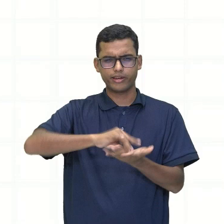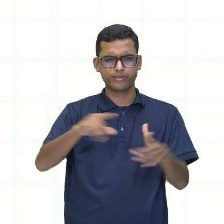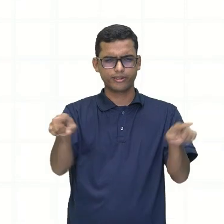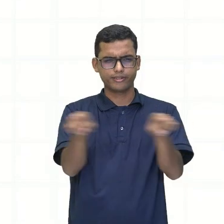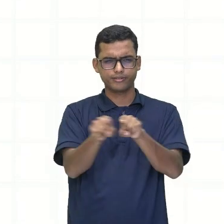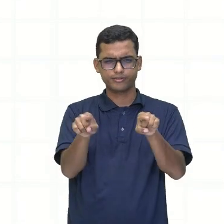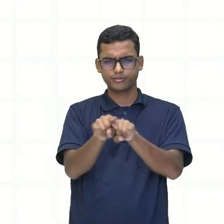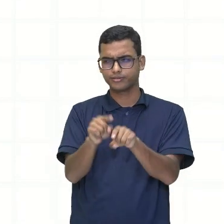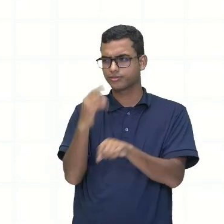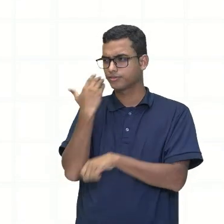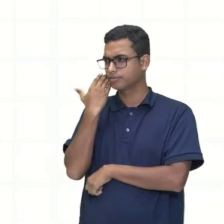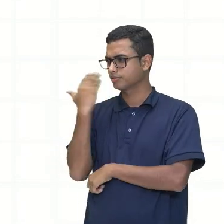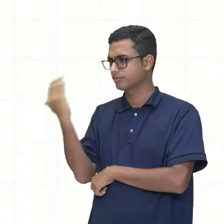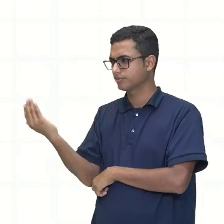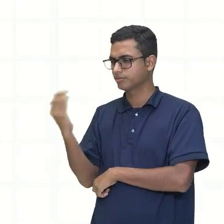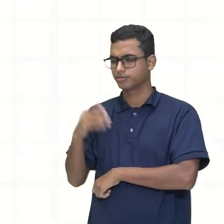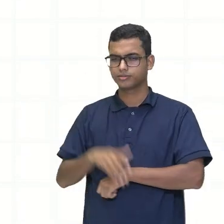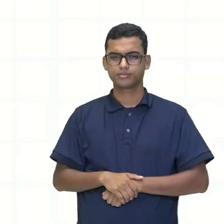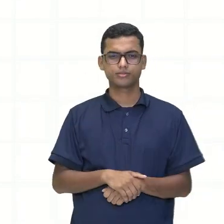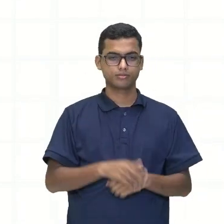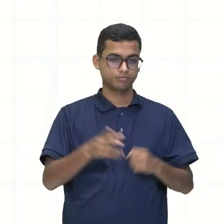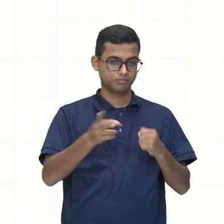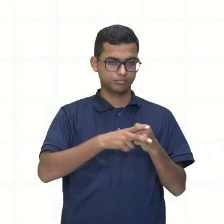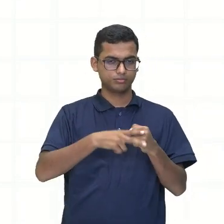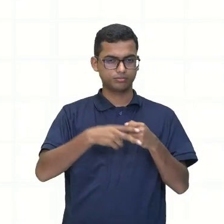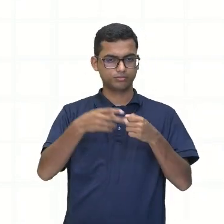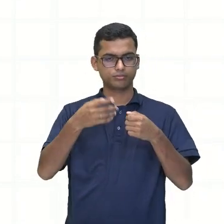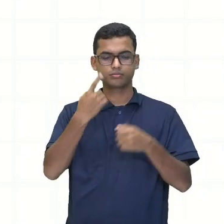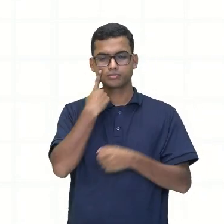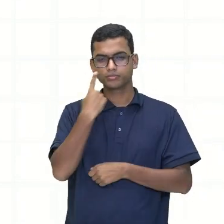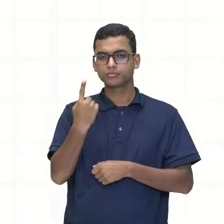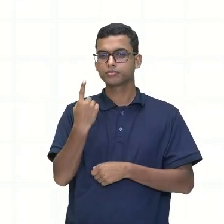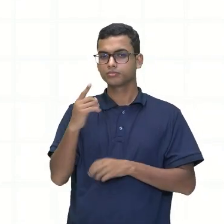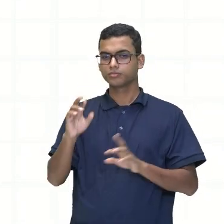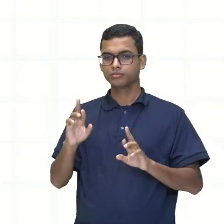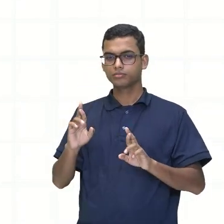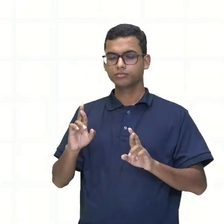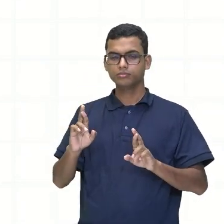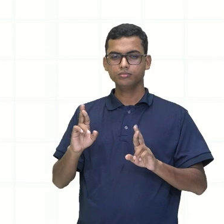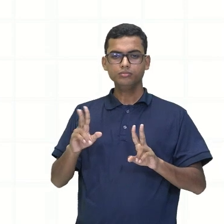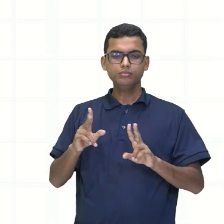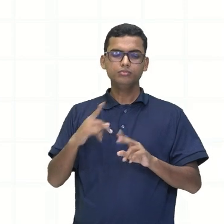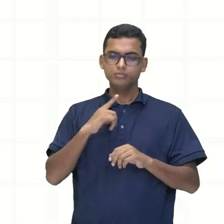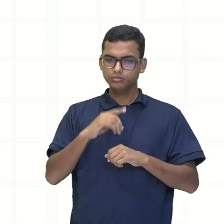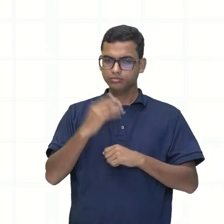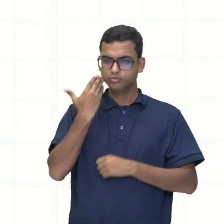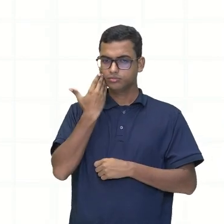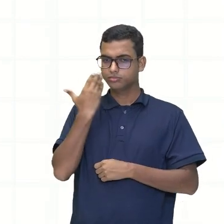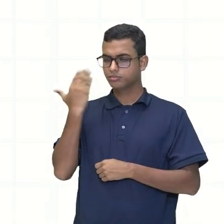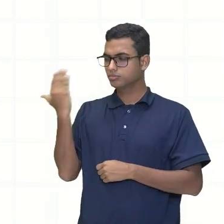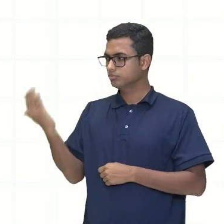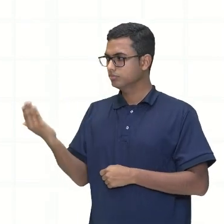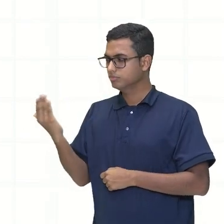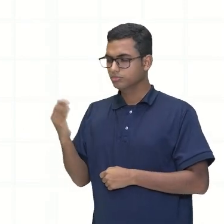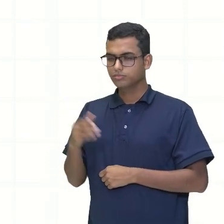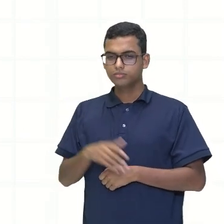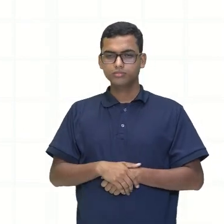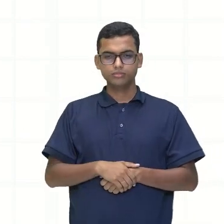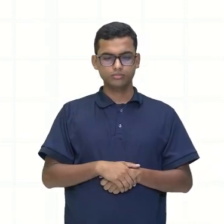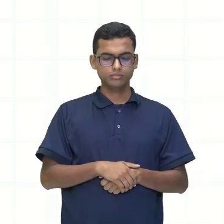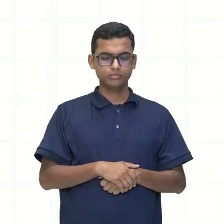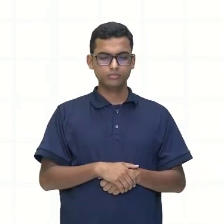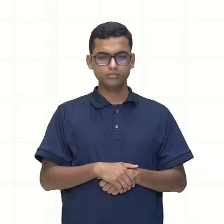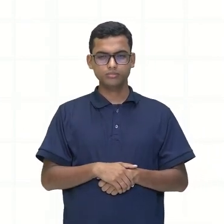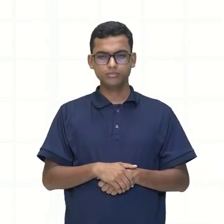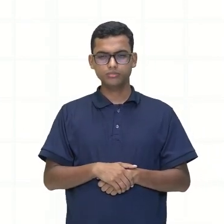serem utilizados. It started at... E aí eu repito a minha